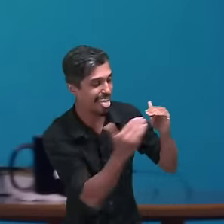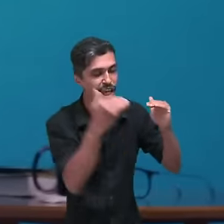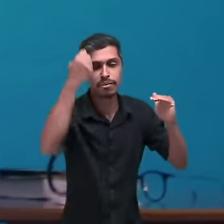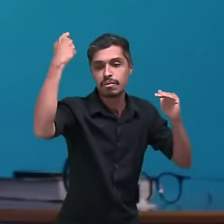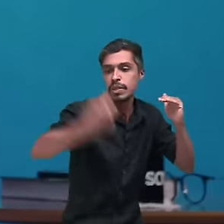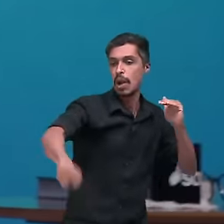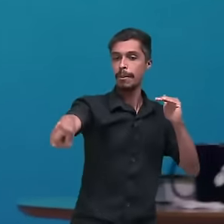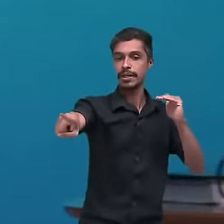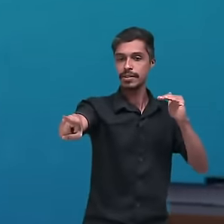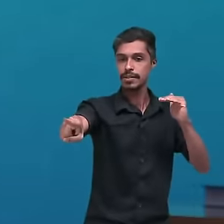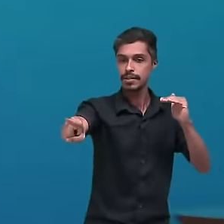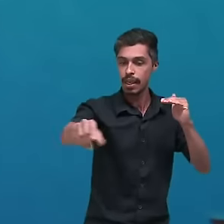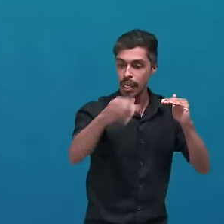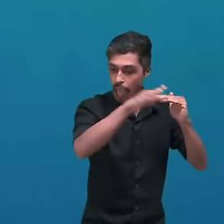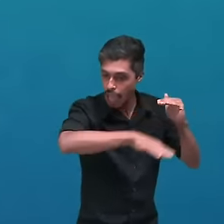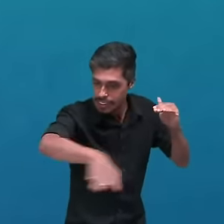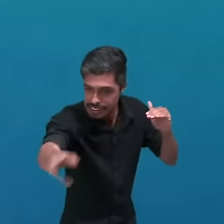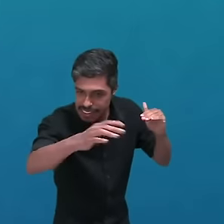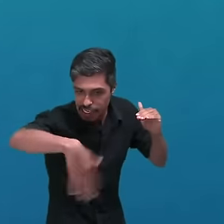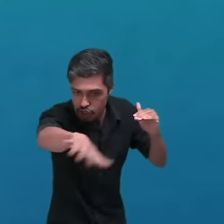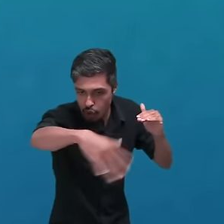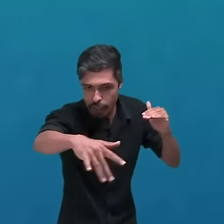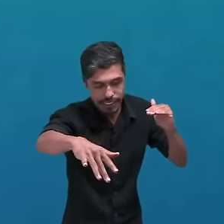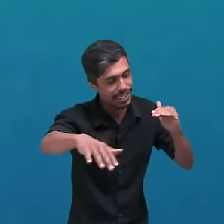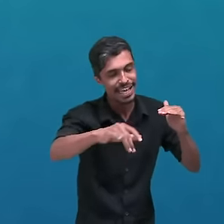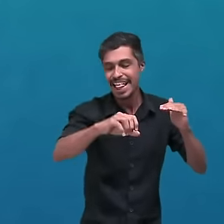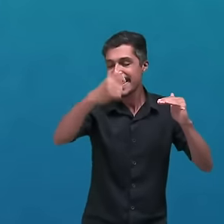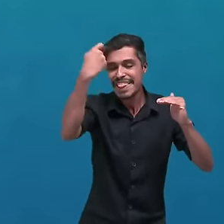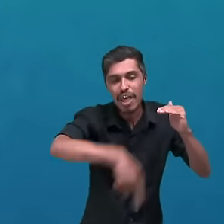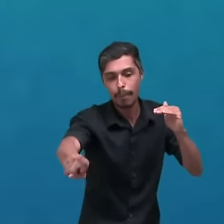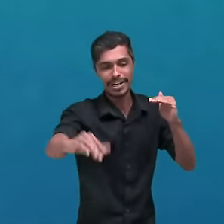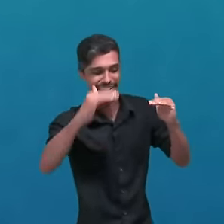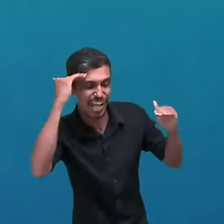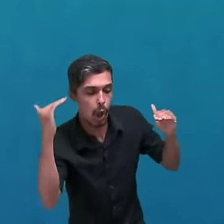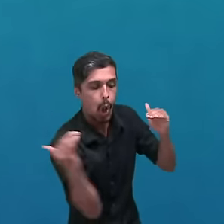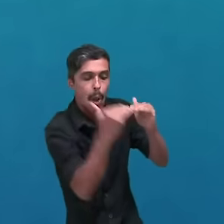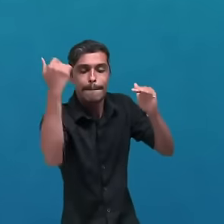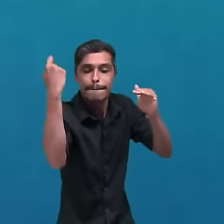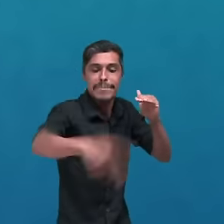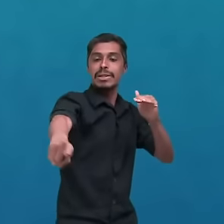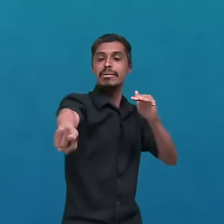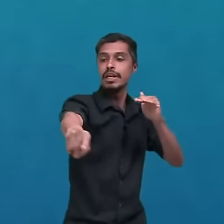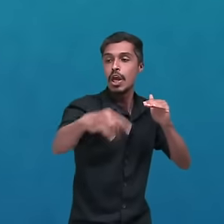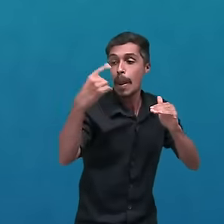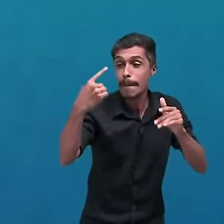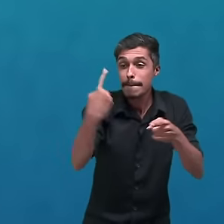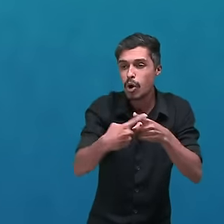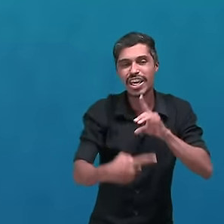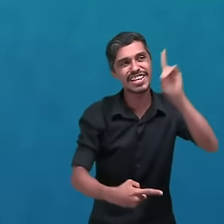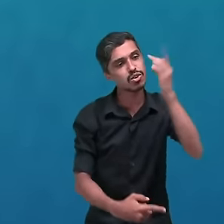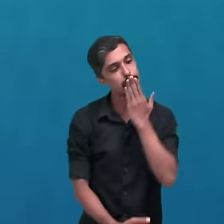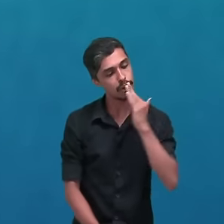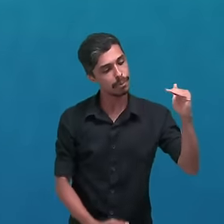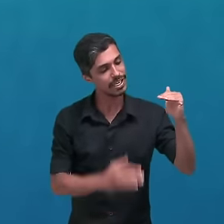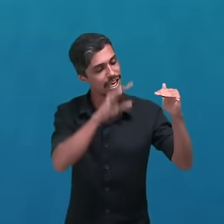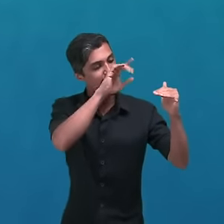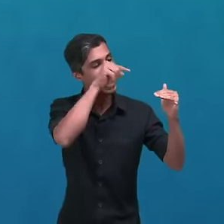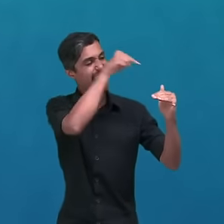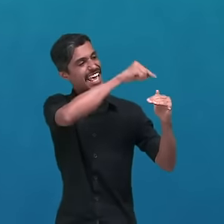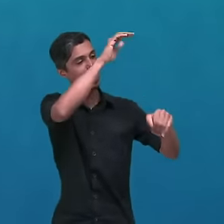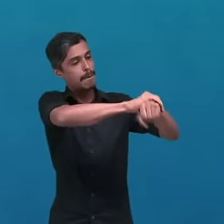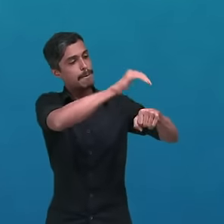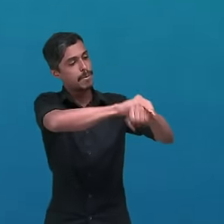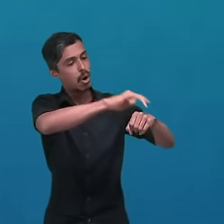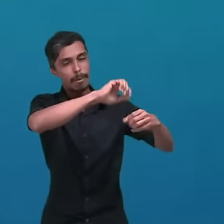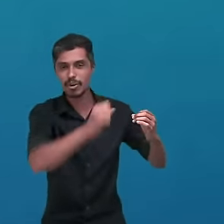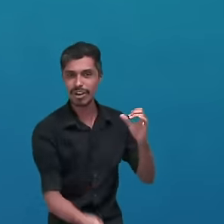palavra depende do trono de Deus, e Ele vai cumprir, porque Ele não é homem para mentir, nem filho de homem para se